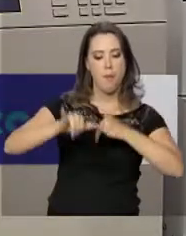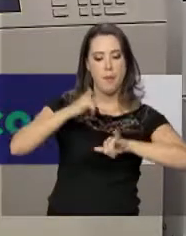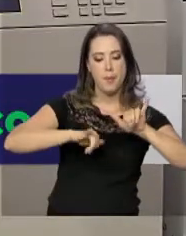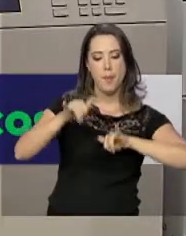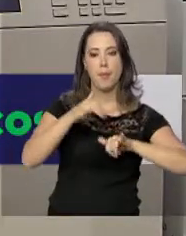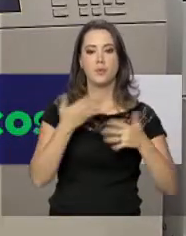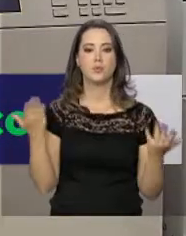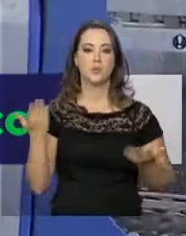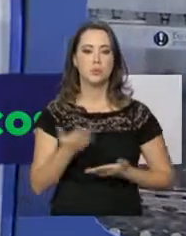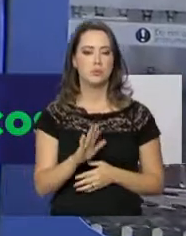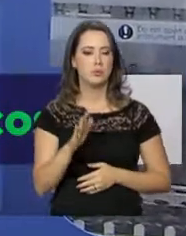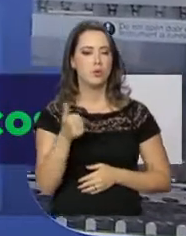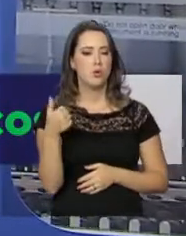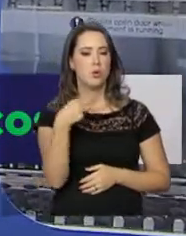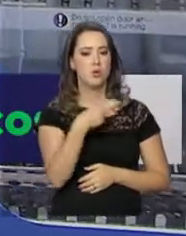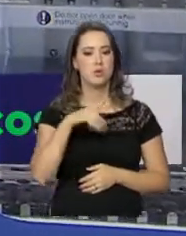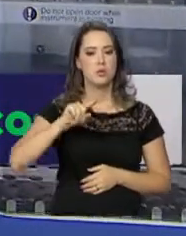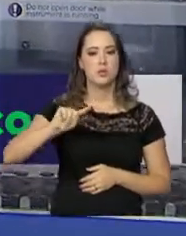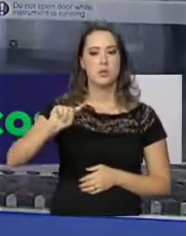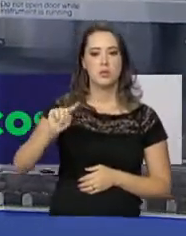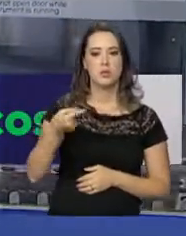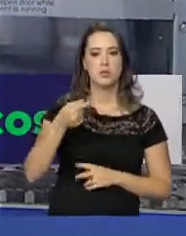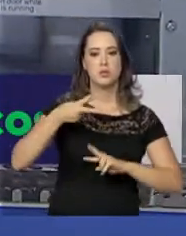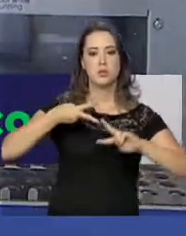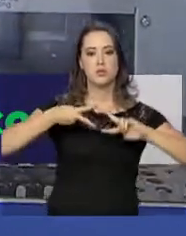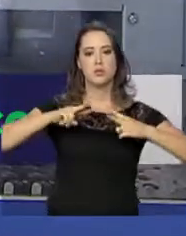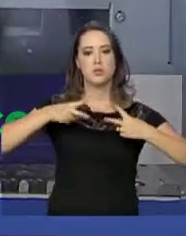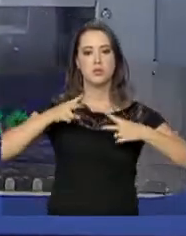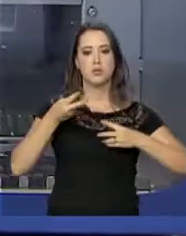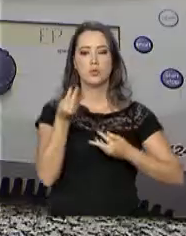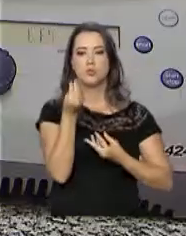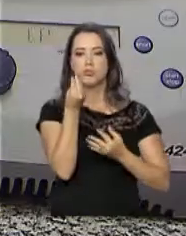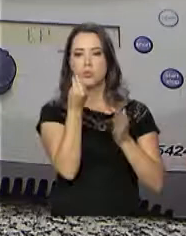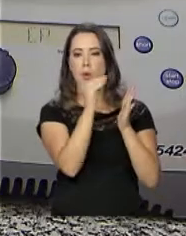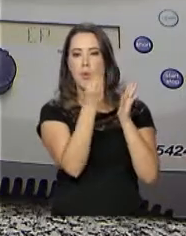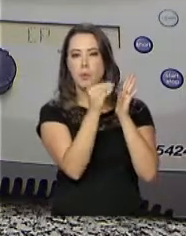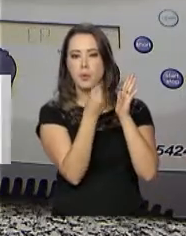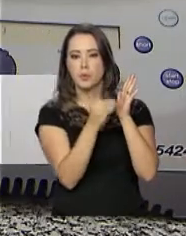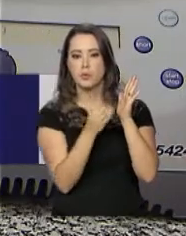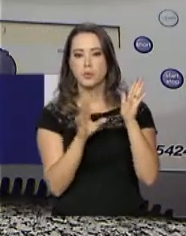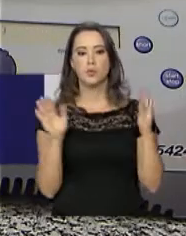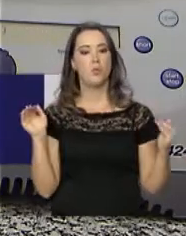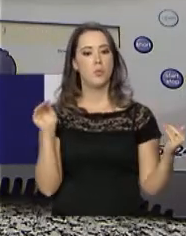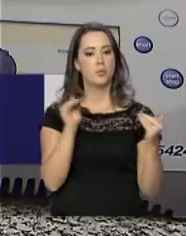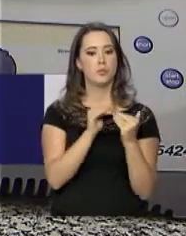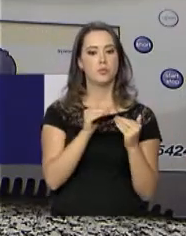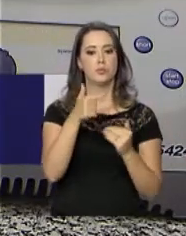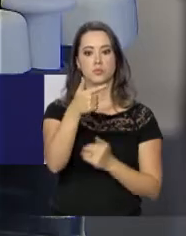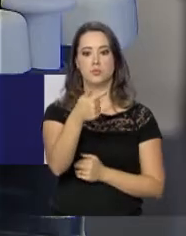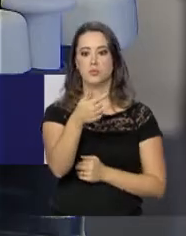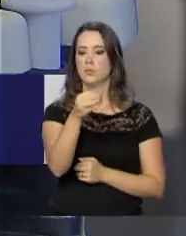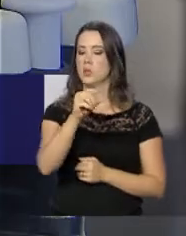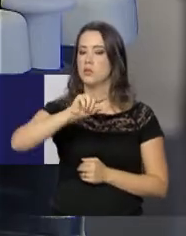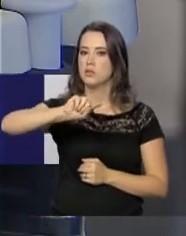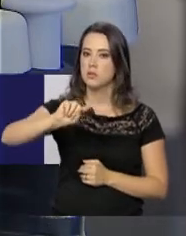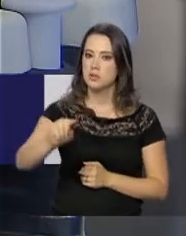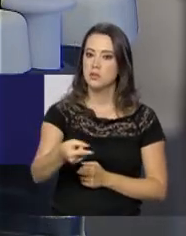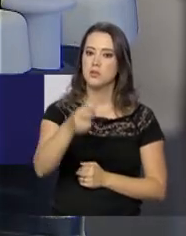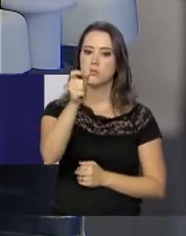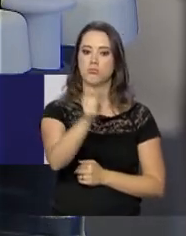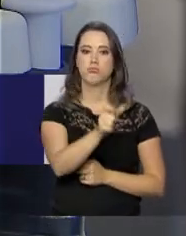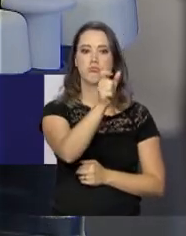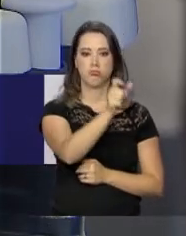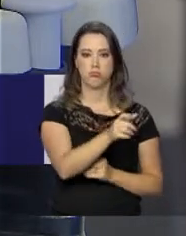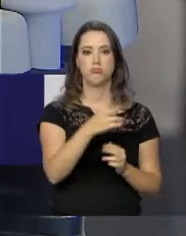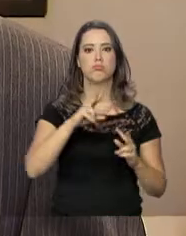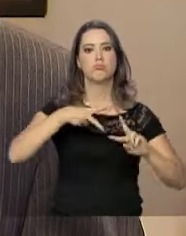há cerca de três mil perfis genéticos inseridos no sistema a meta é reunir 70 mil perfis genéticos até